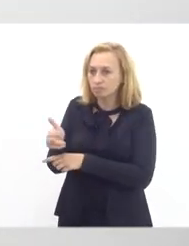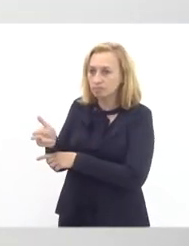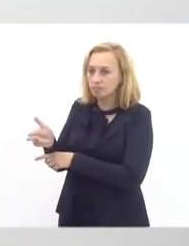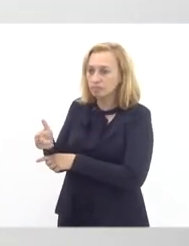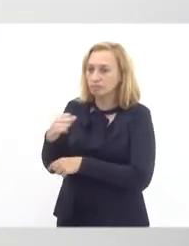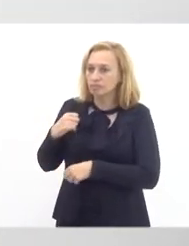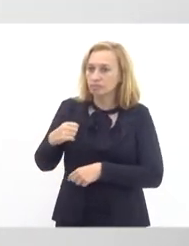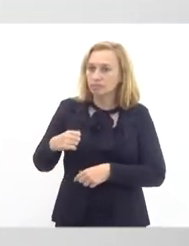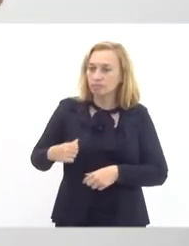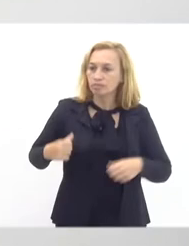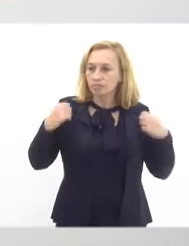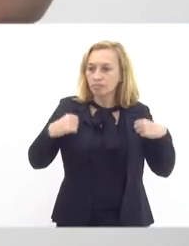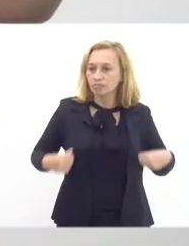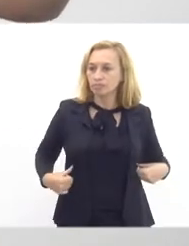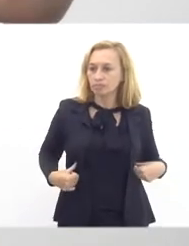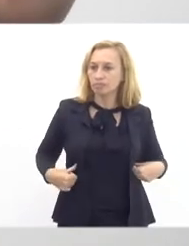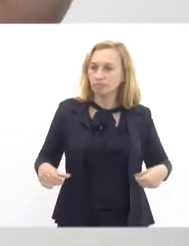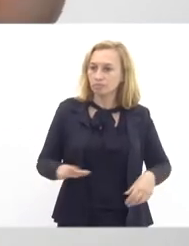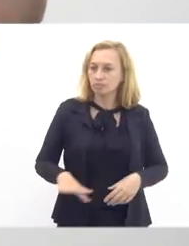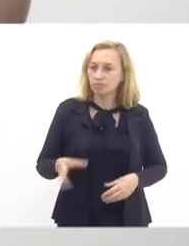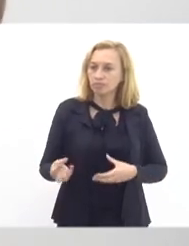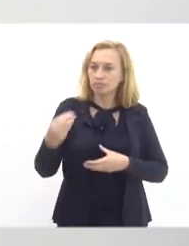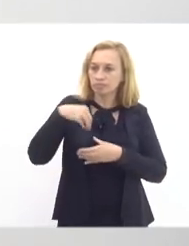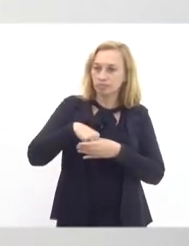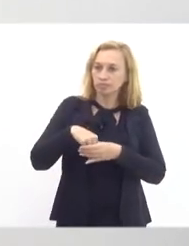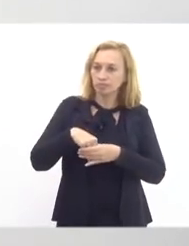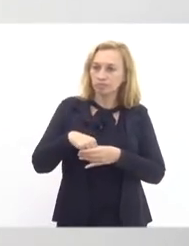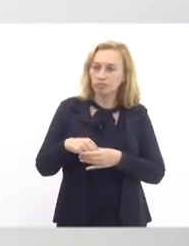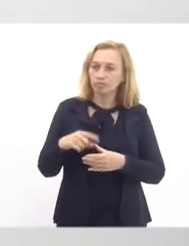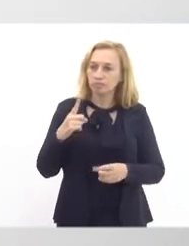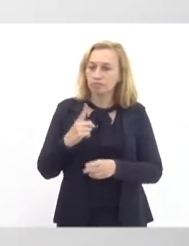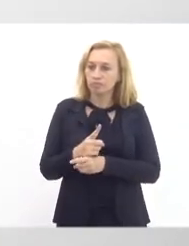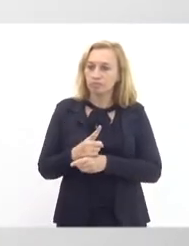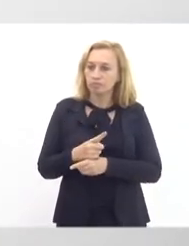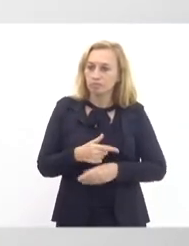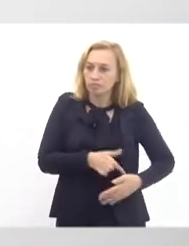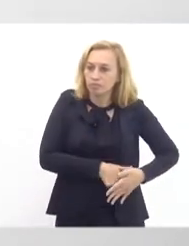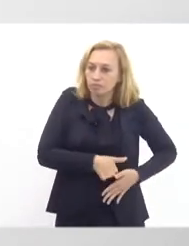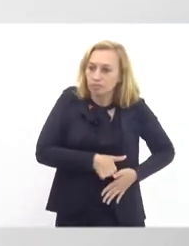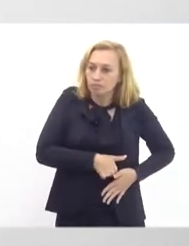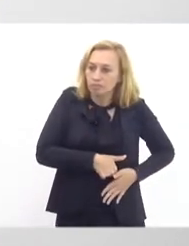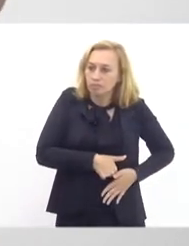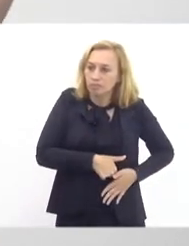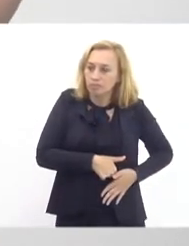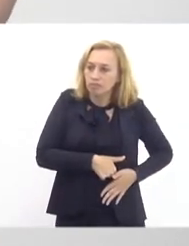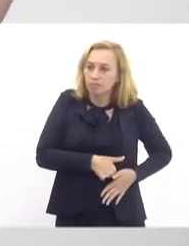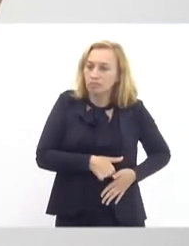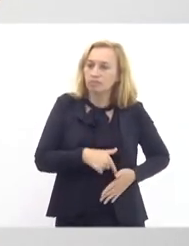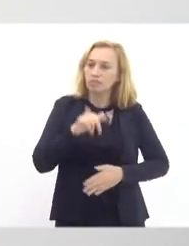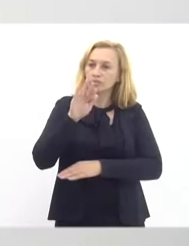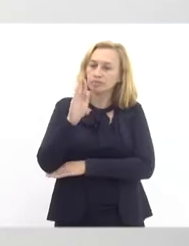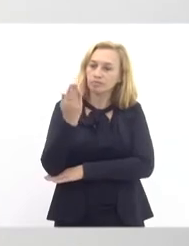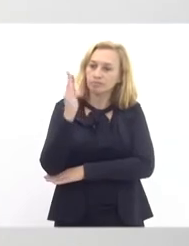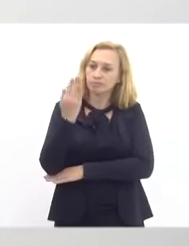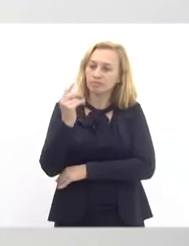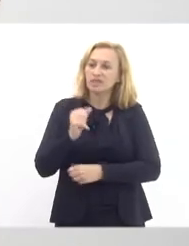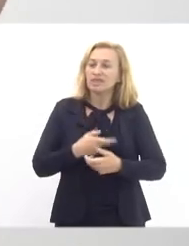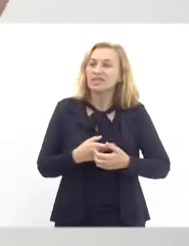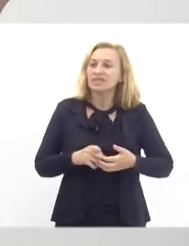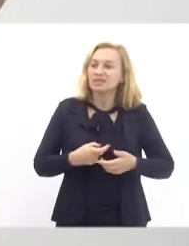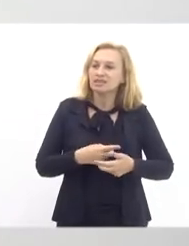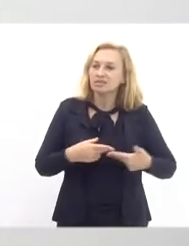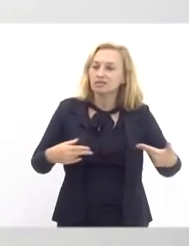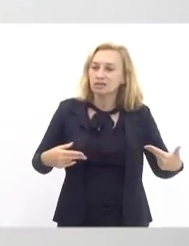criança, e dentro dessa mochila ele acha uma metralhadora de madeira, vários pacotinhos